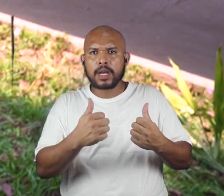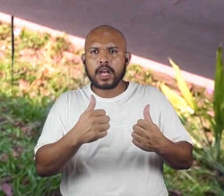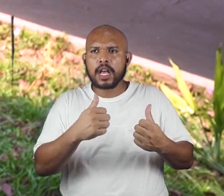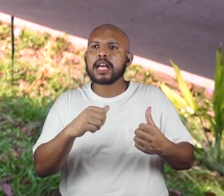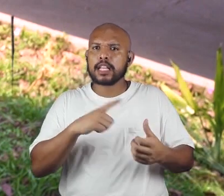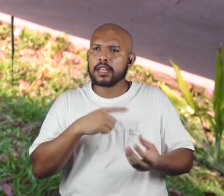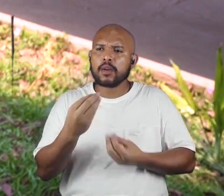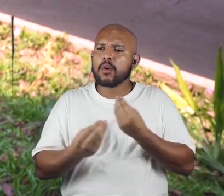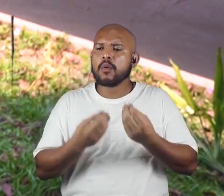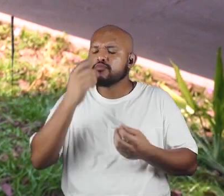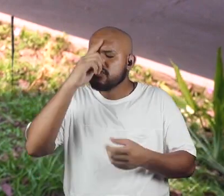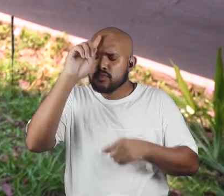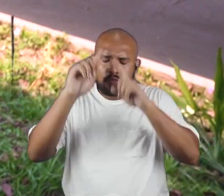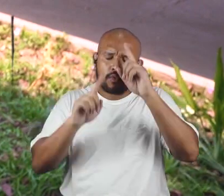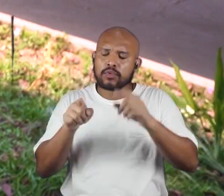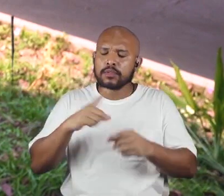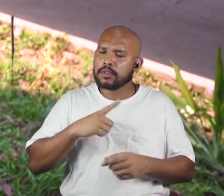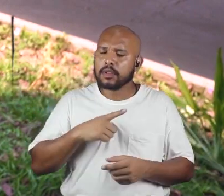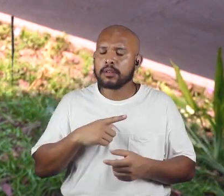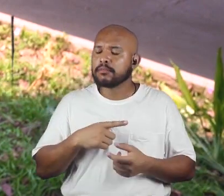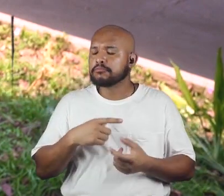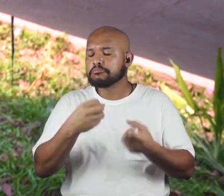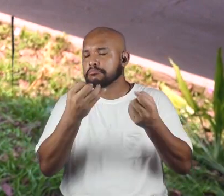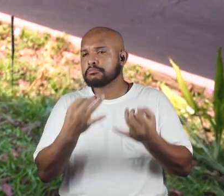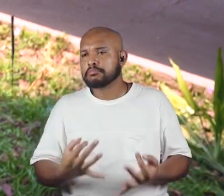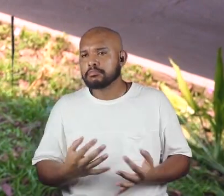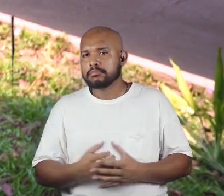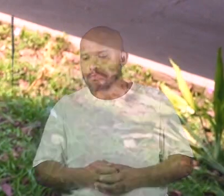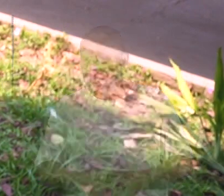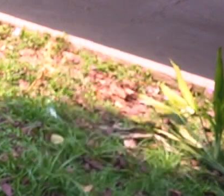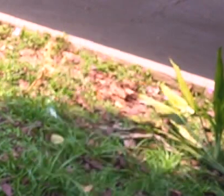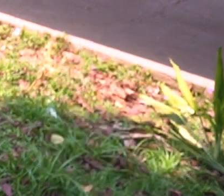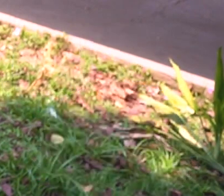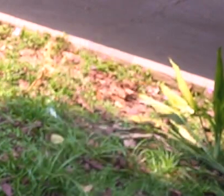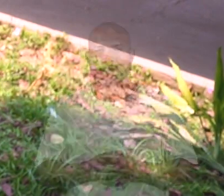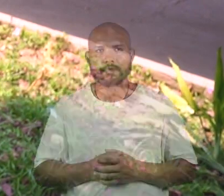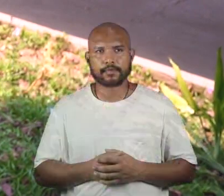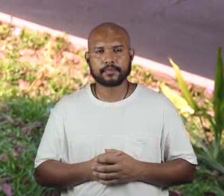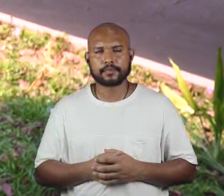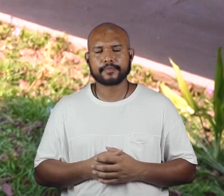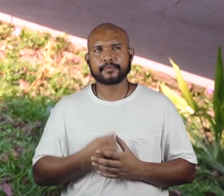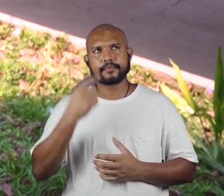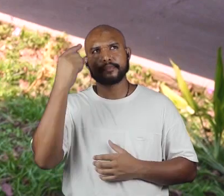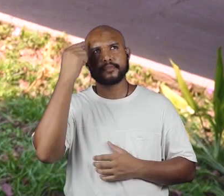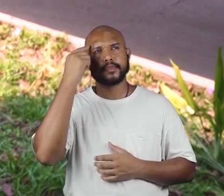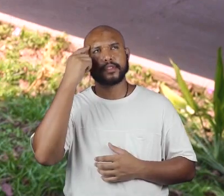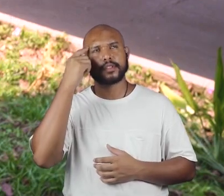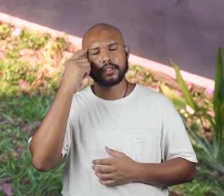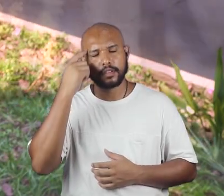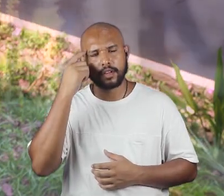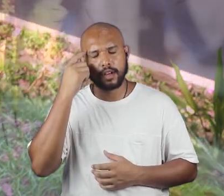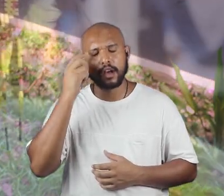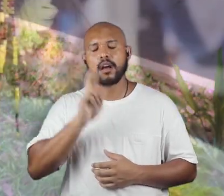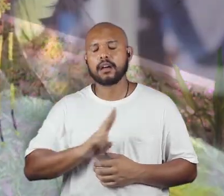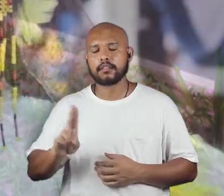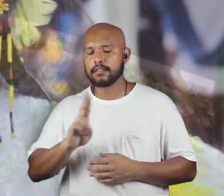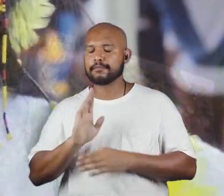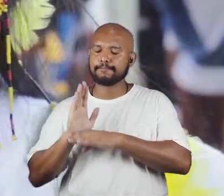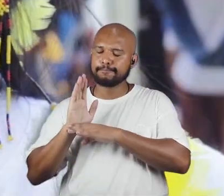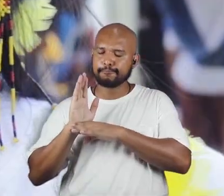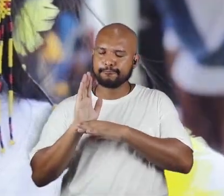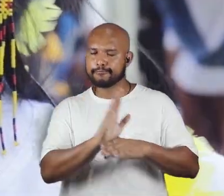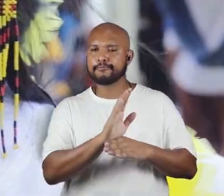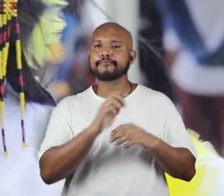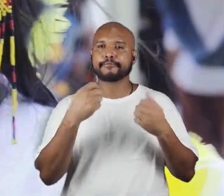e permaneça na universidade? A solução mesmo é que a